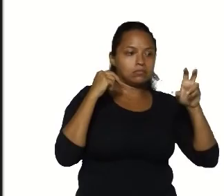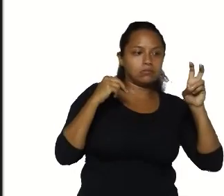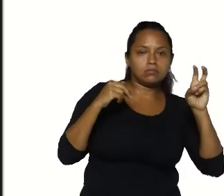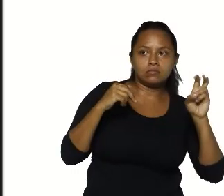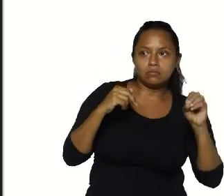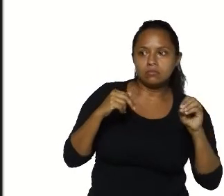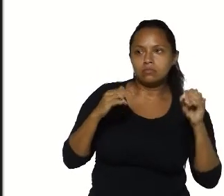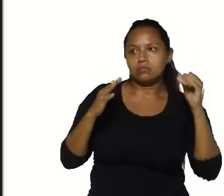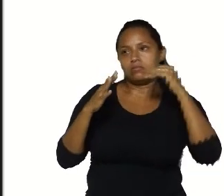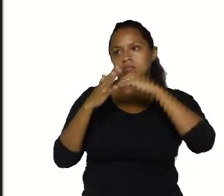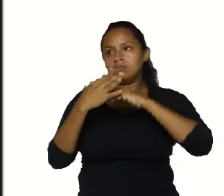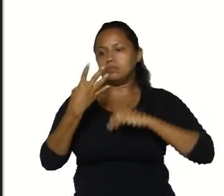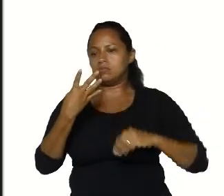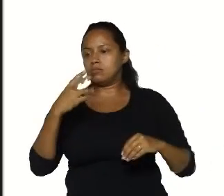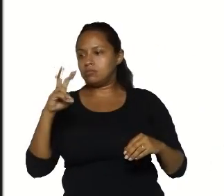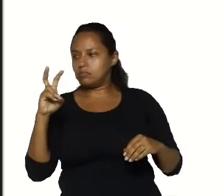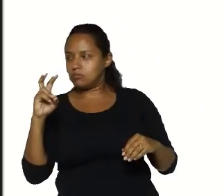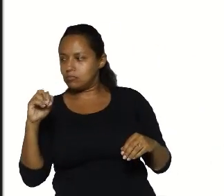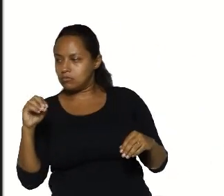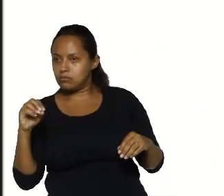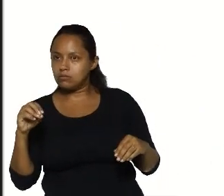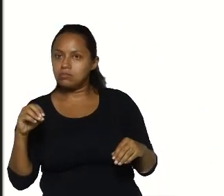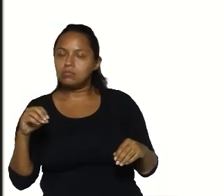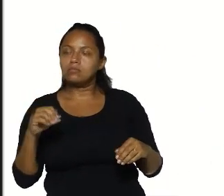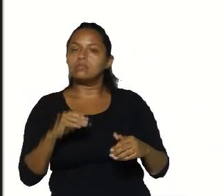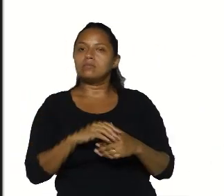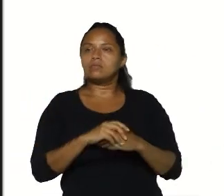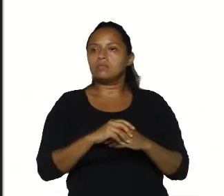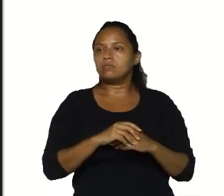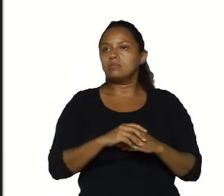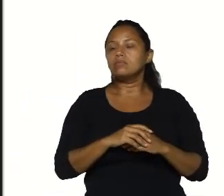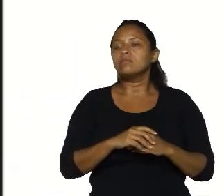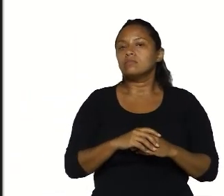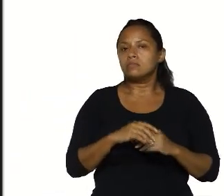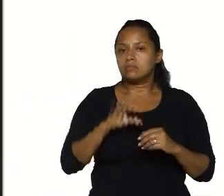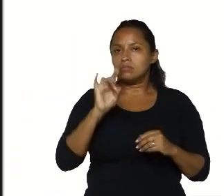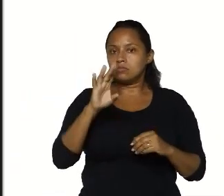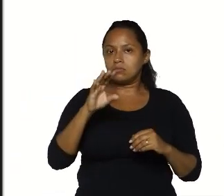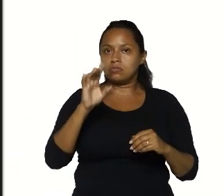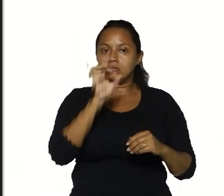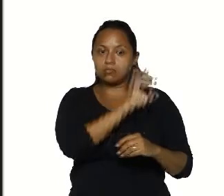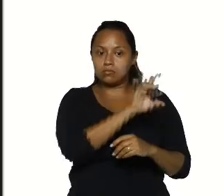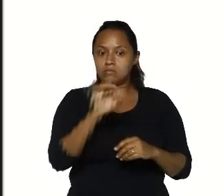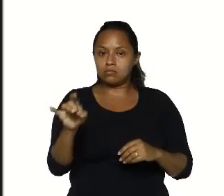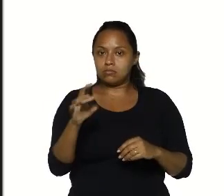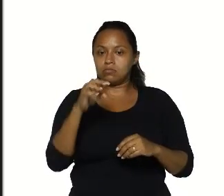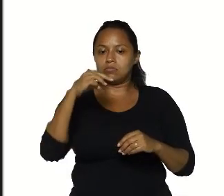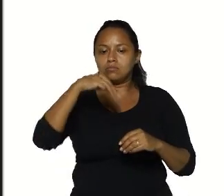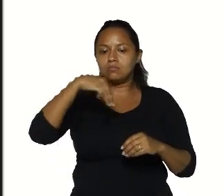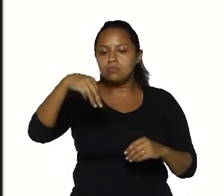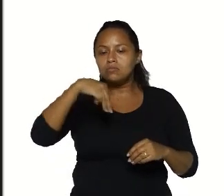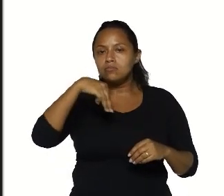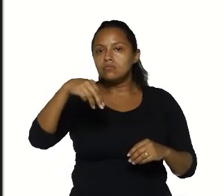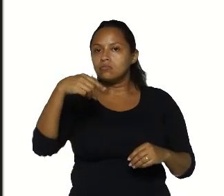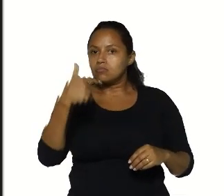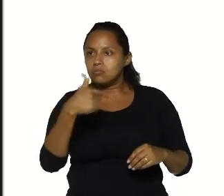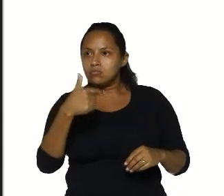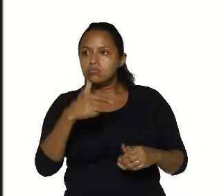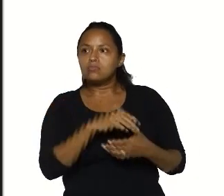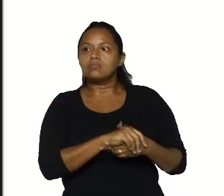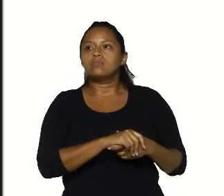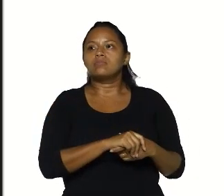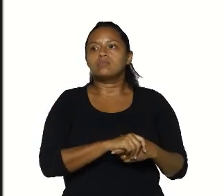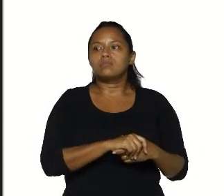entre 150 mil a 450 mil plaquetas por cada milímetro cúbico. E